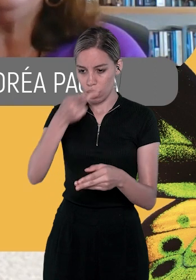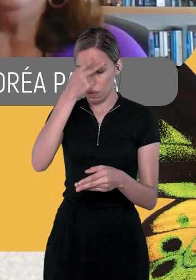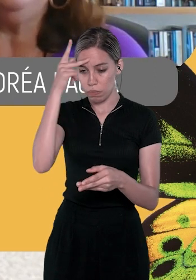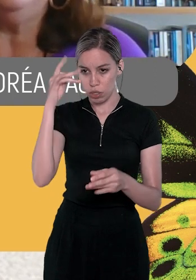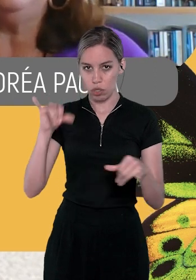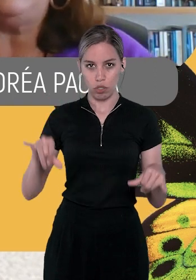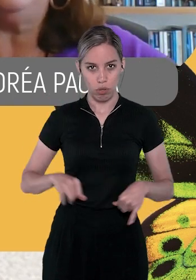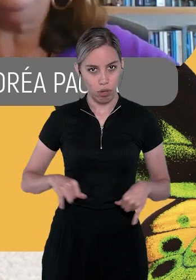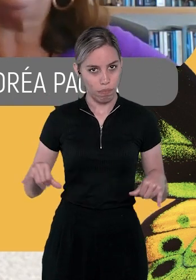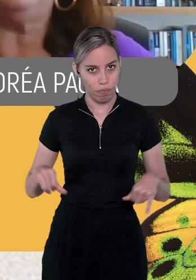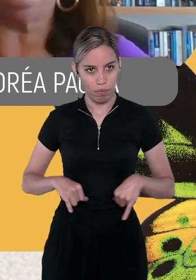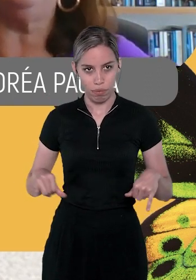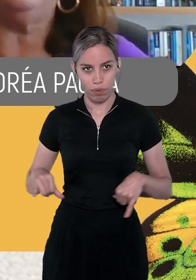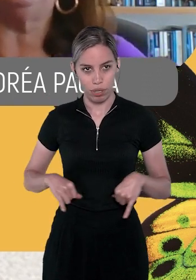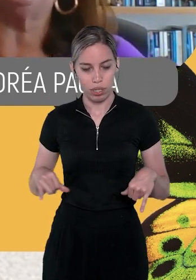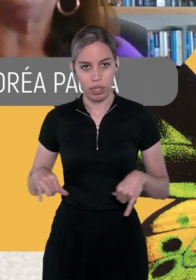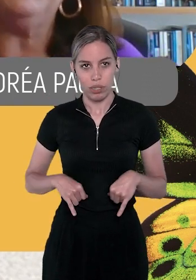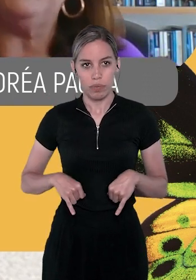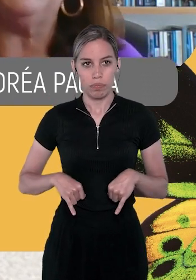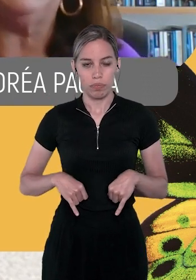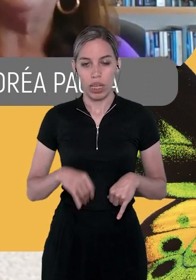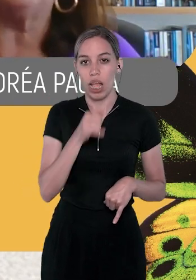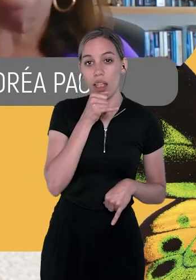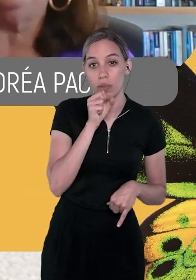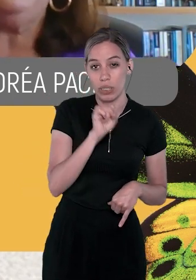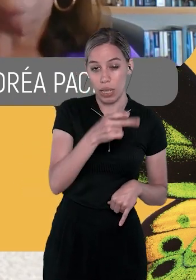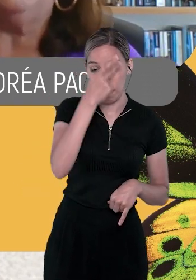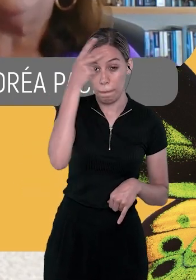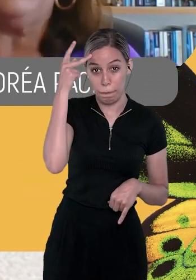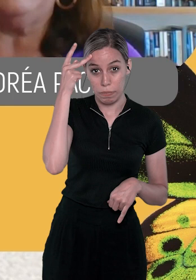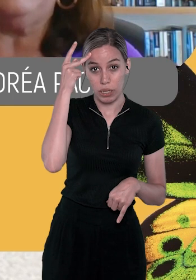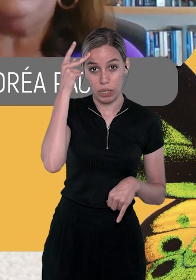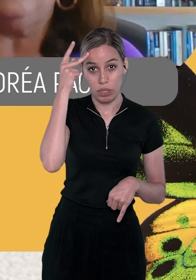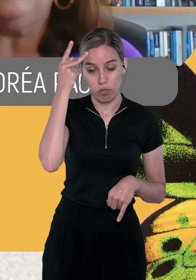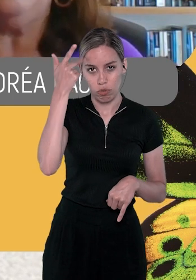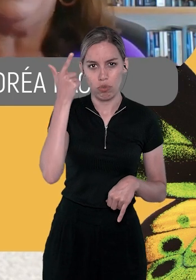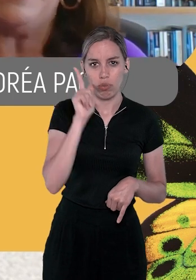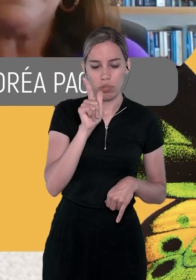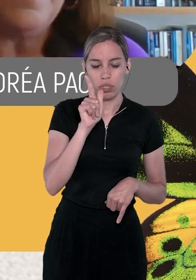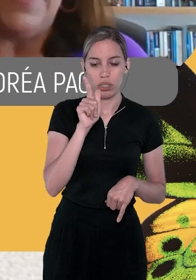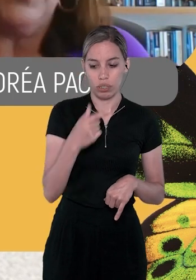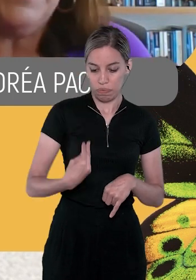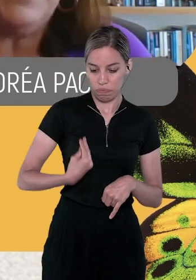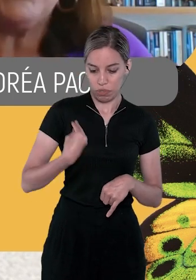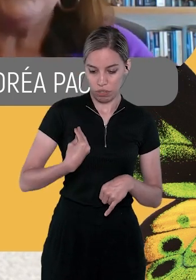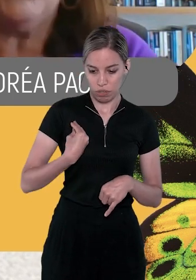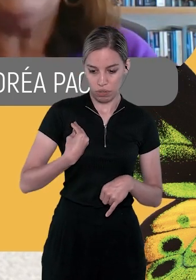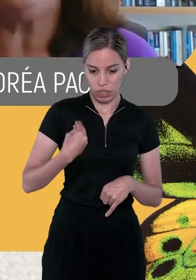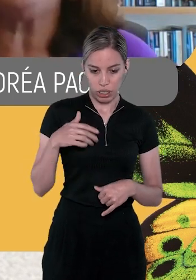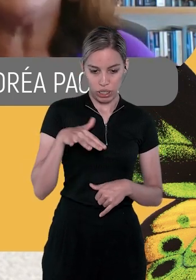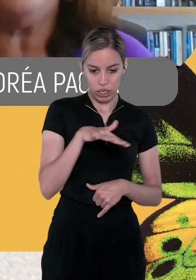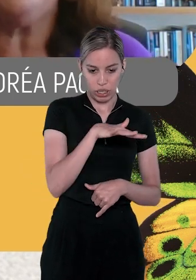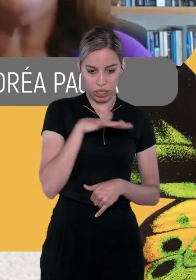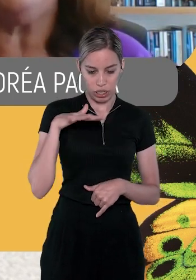aquele que era historicamente excluído e que resolvia o problema dele no ambiente no qual